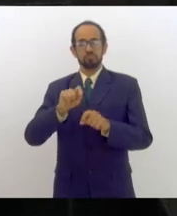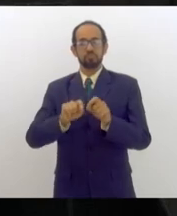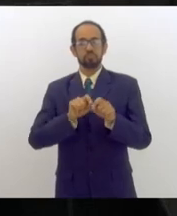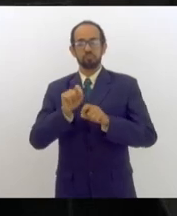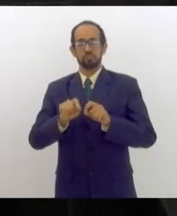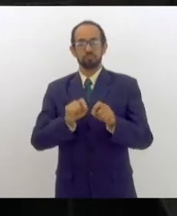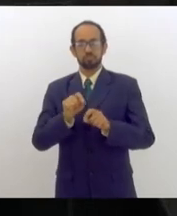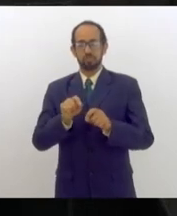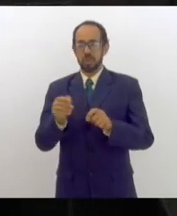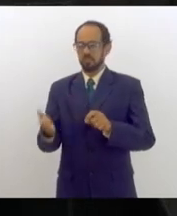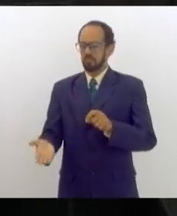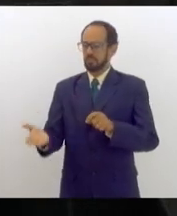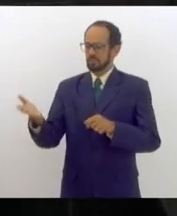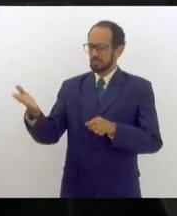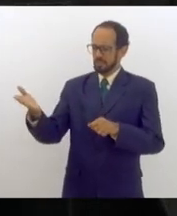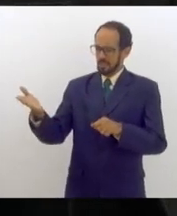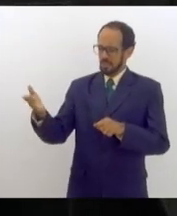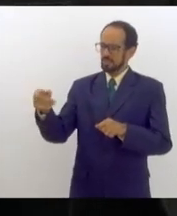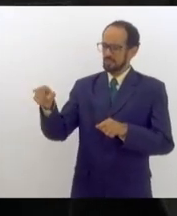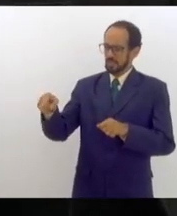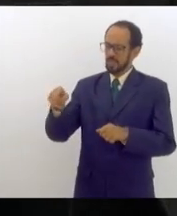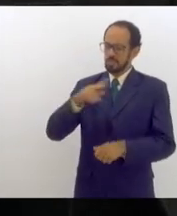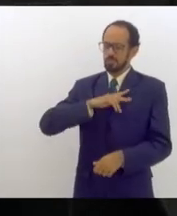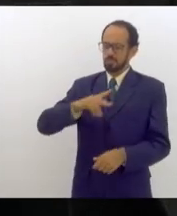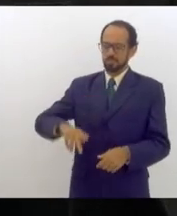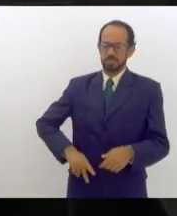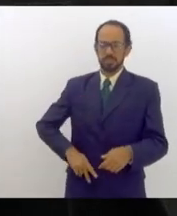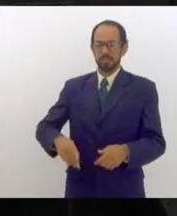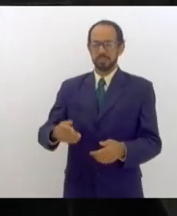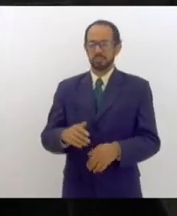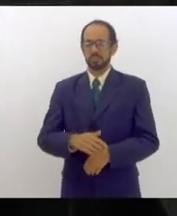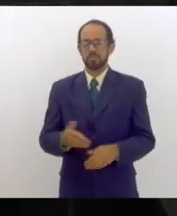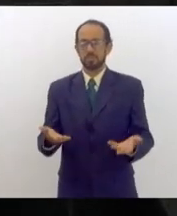sendo vossa excelência a presidente